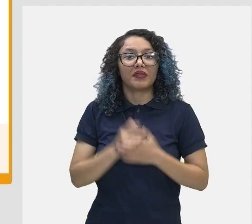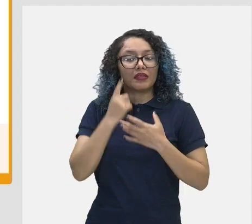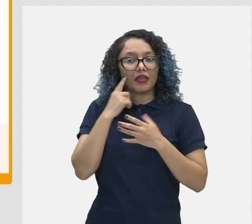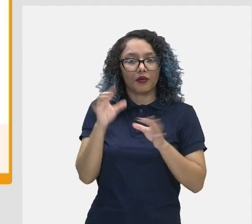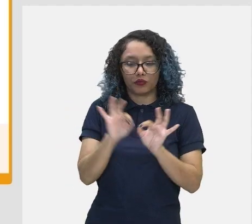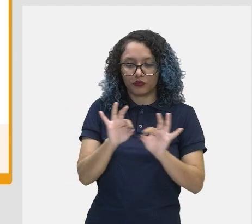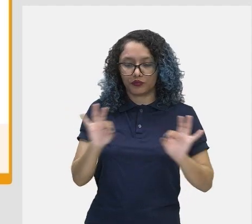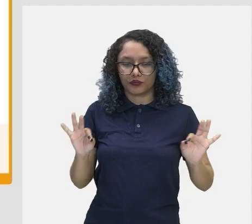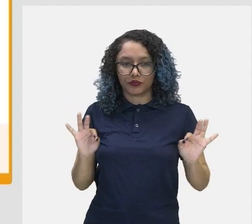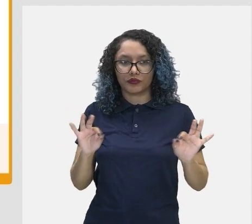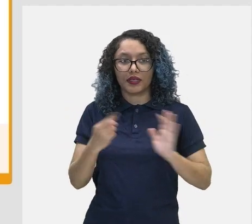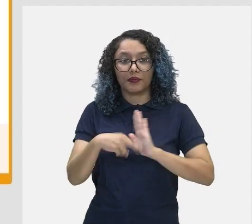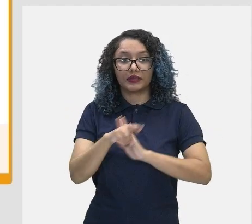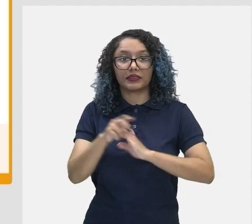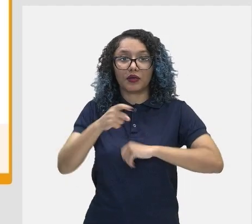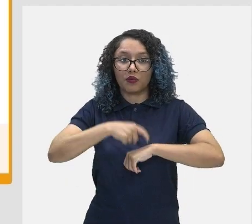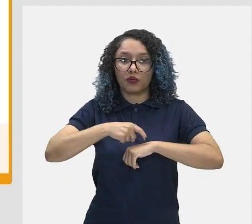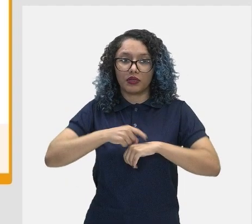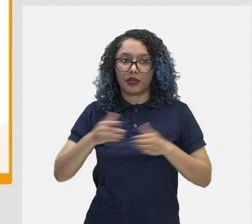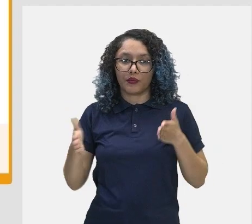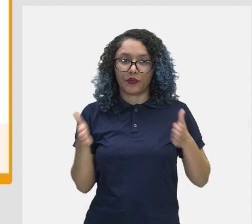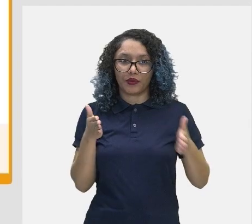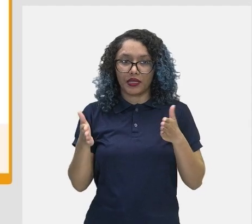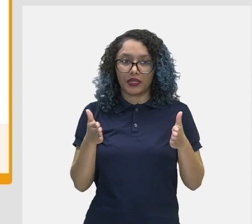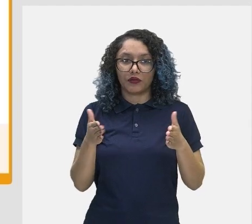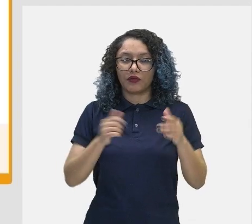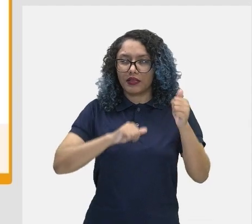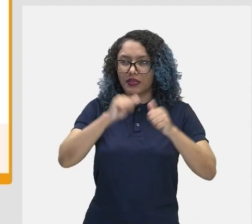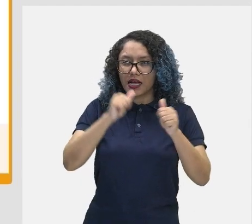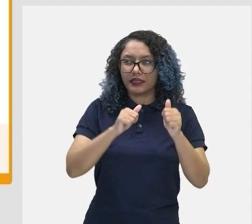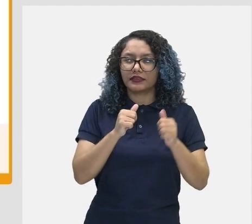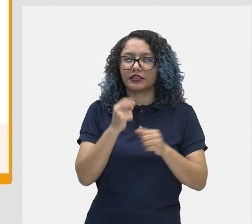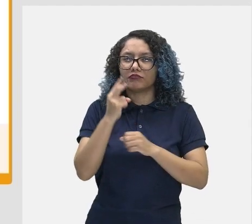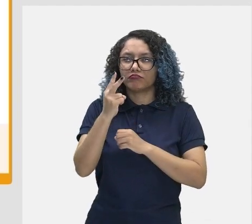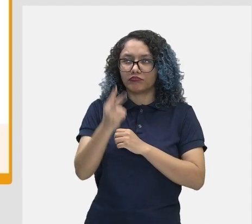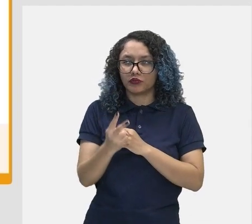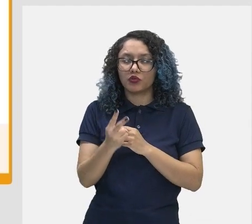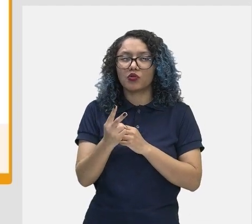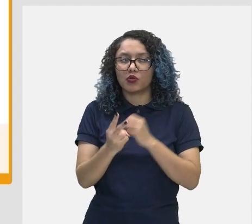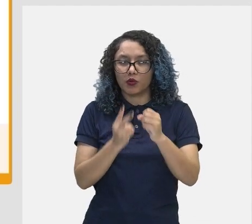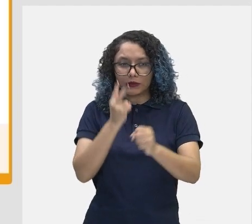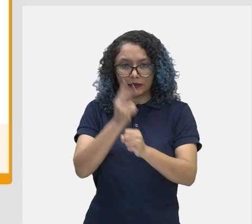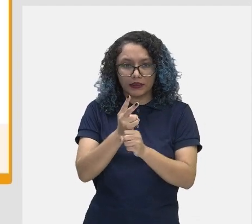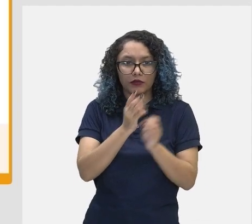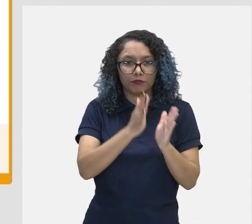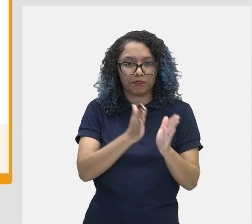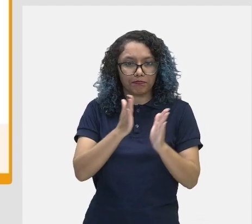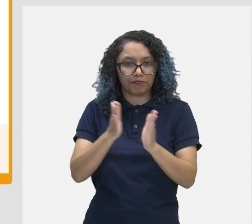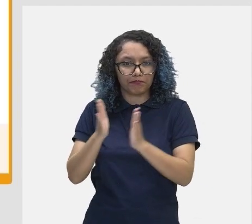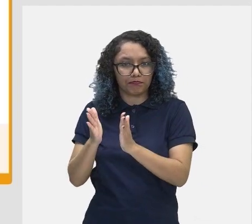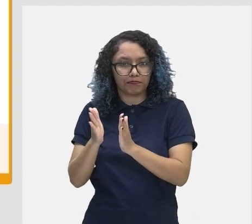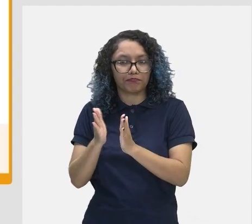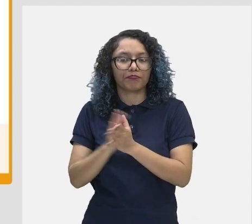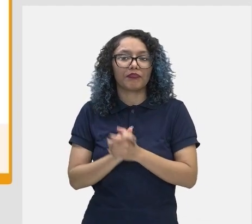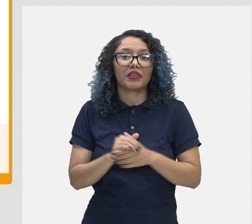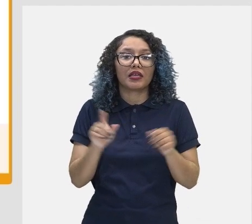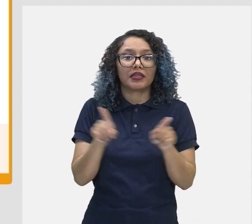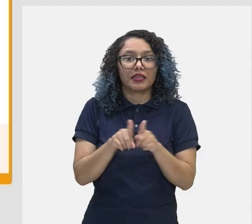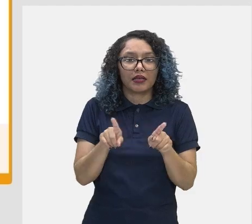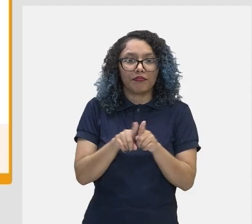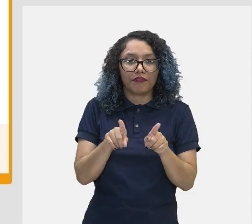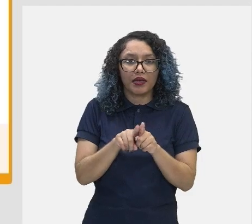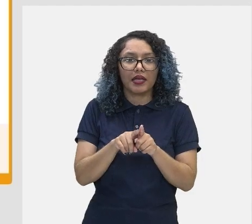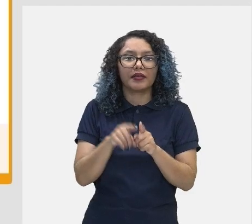o tempo aí, essa análise, no caso de 2 em 2 anos. E no vertical ali, a quantidade em milhões, tá